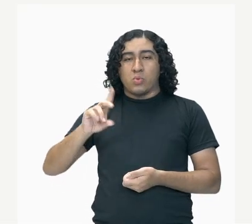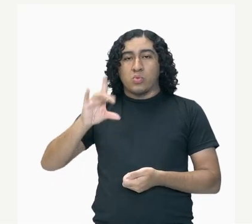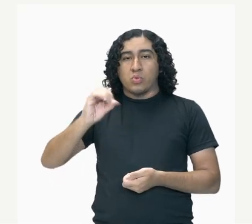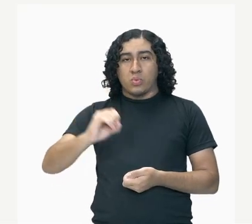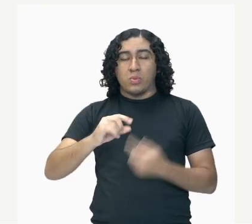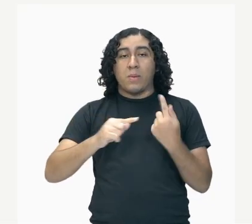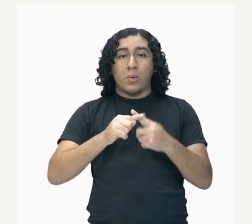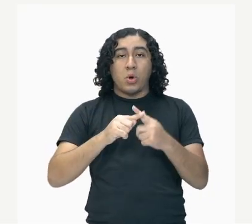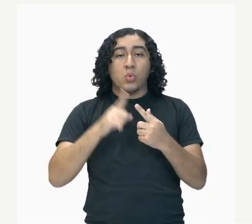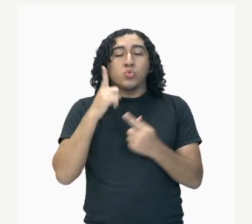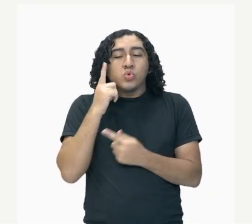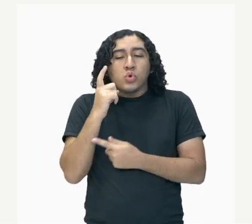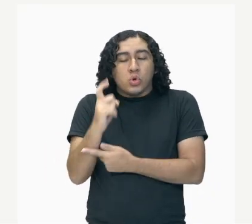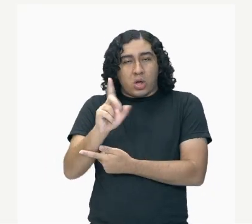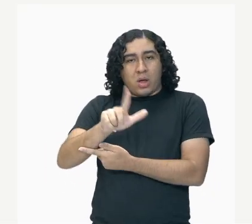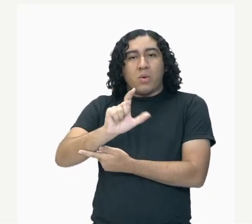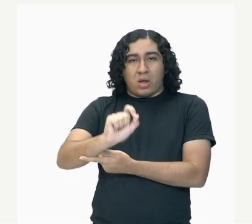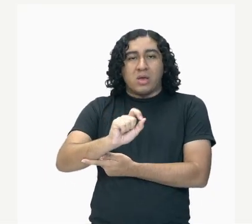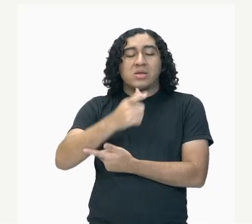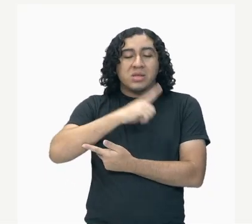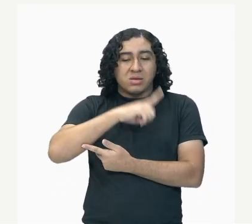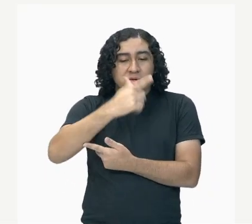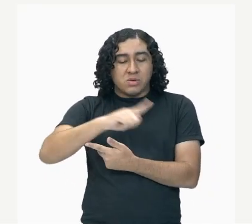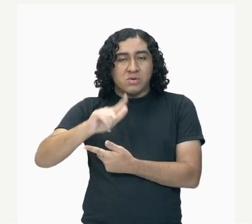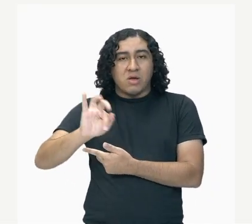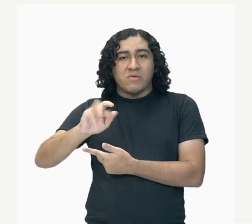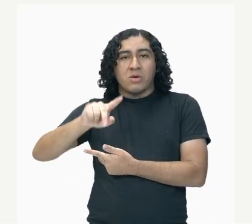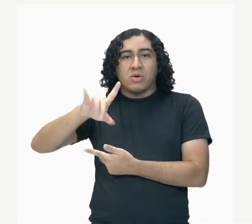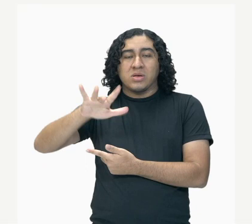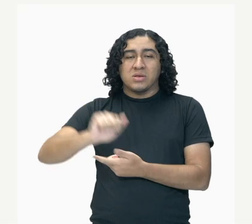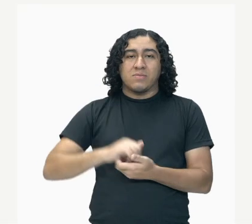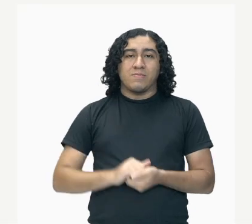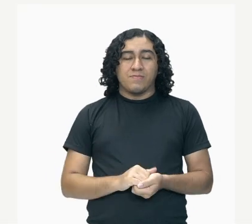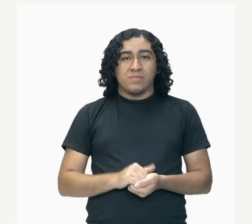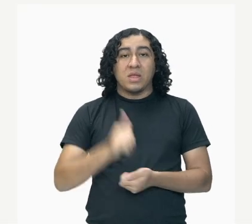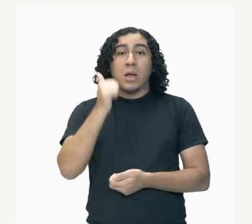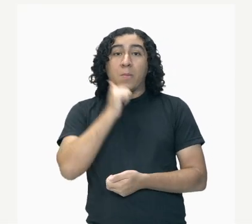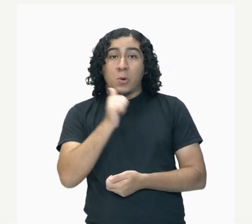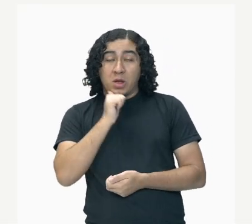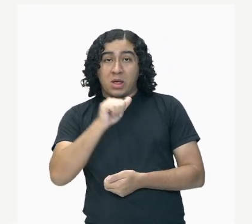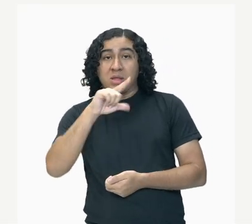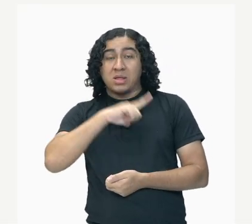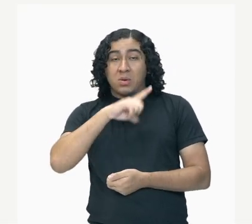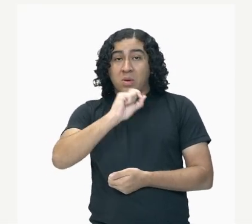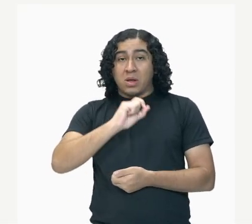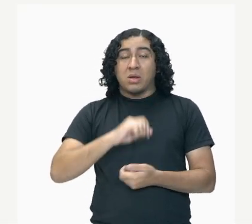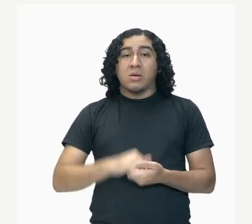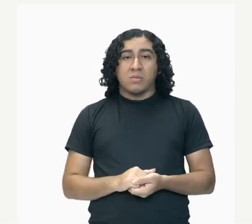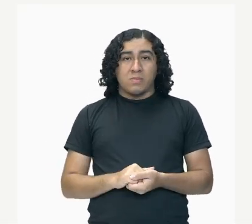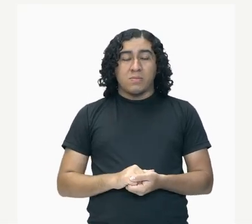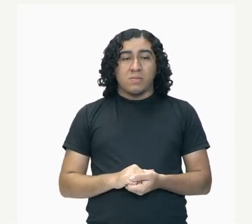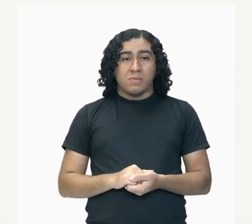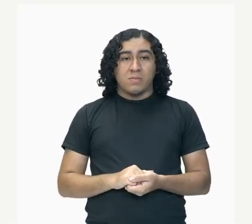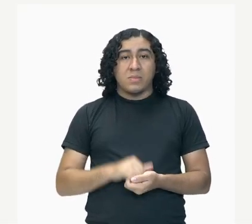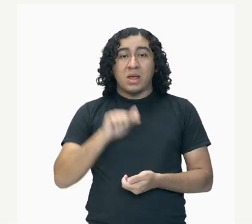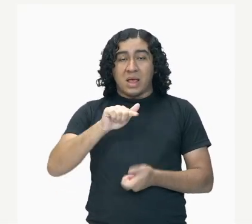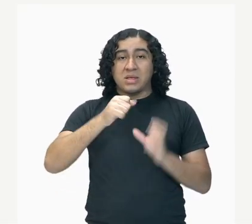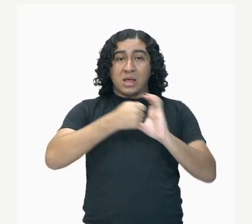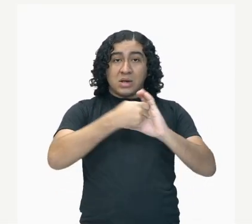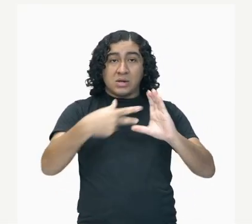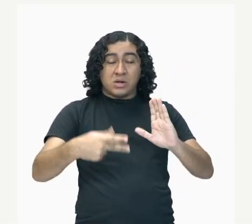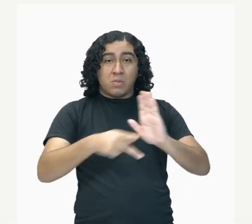porque o som agudo é um som de alta frequência as mulheres elas normalmente TM a tonalidade essa essa qualidade